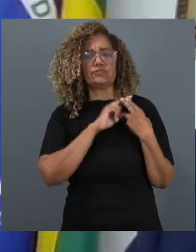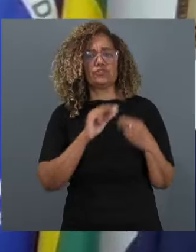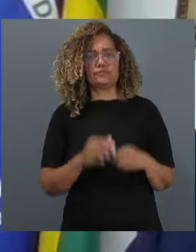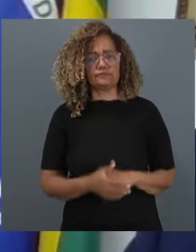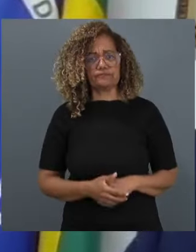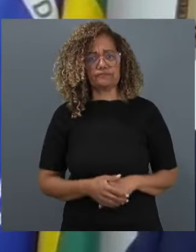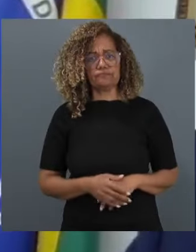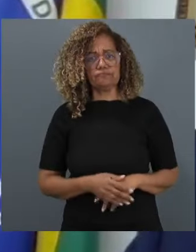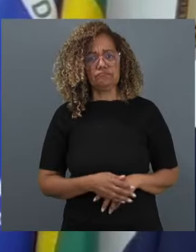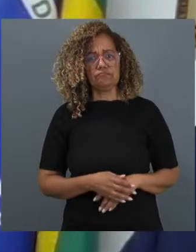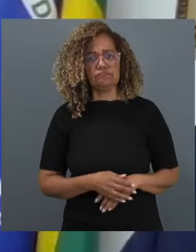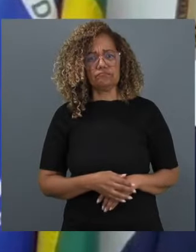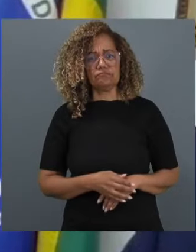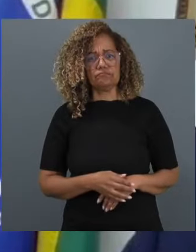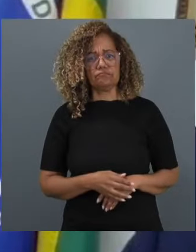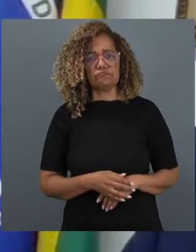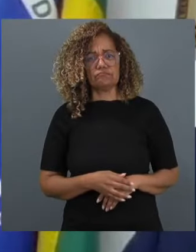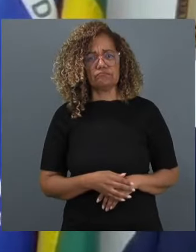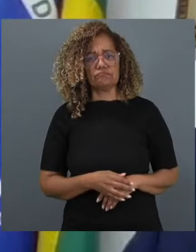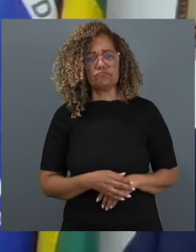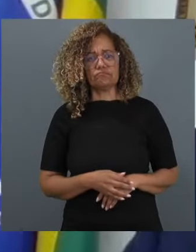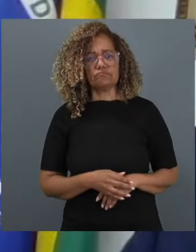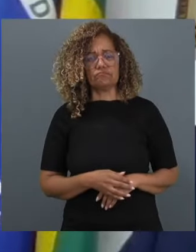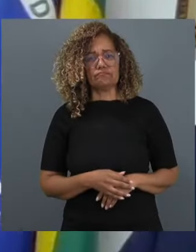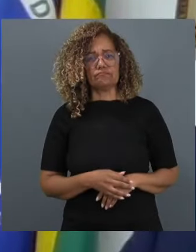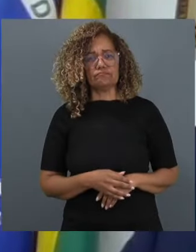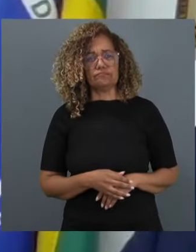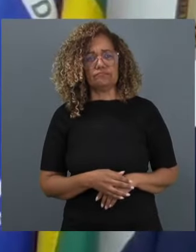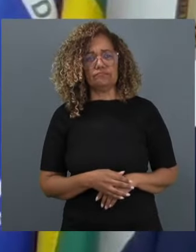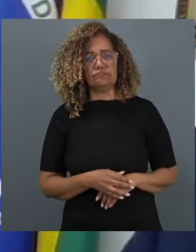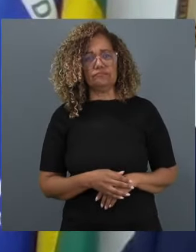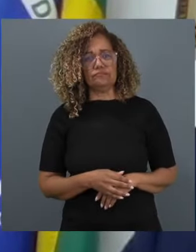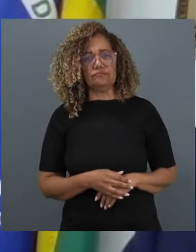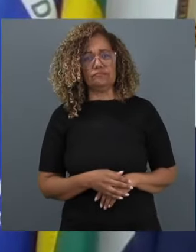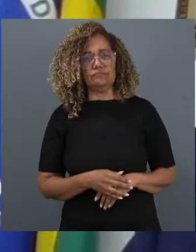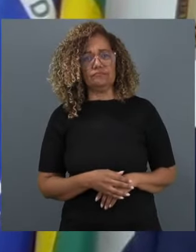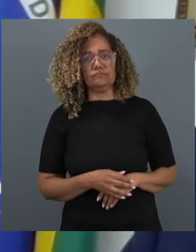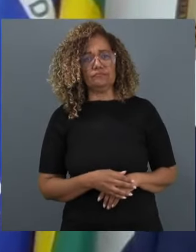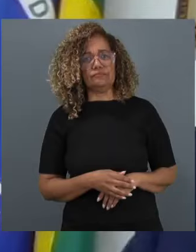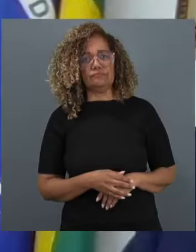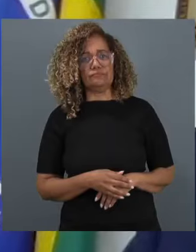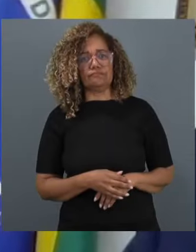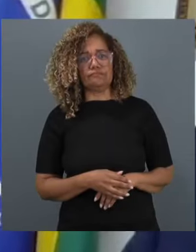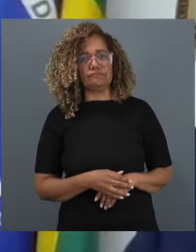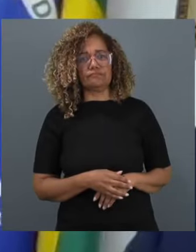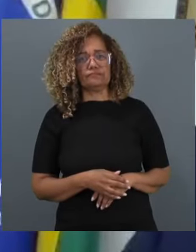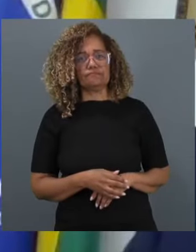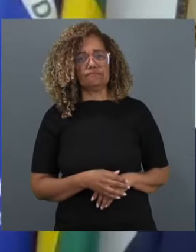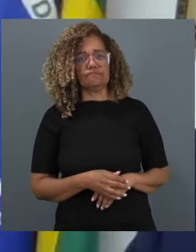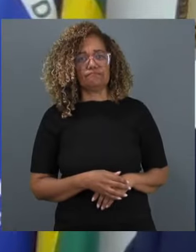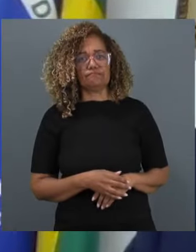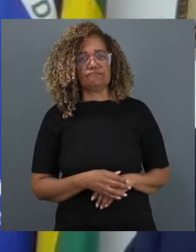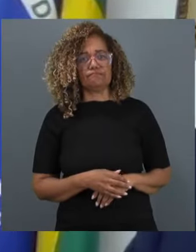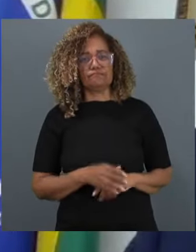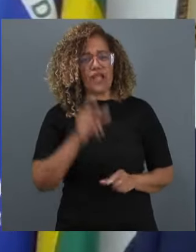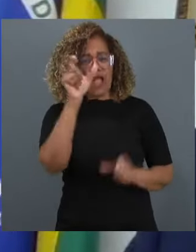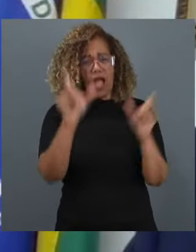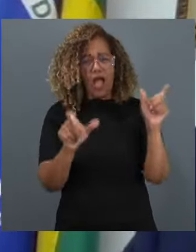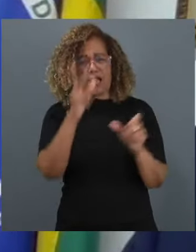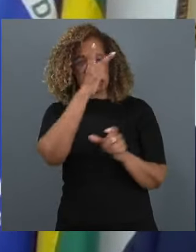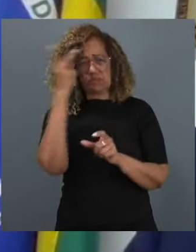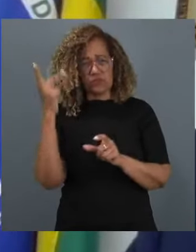olhar nos olhos dos meus dos meus seguidores, dos